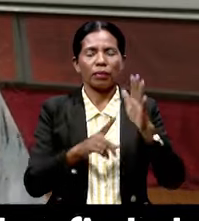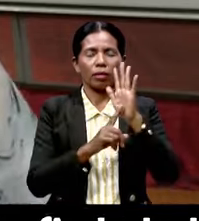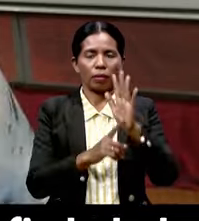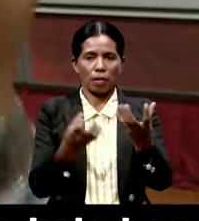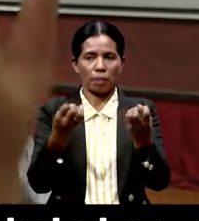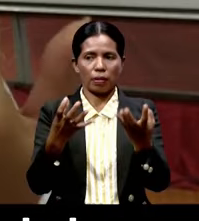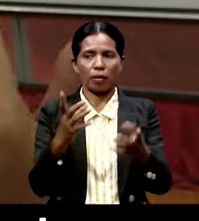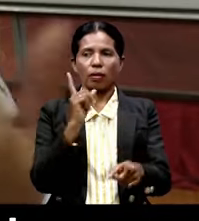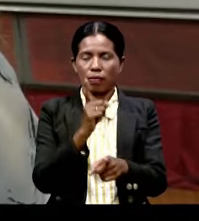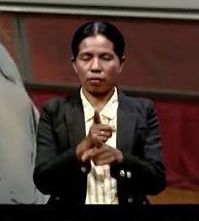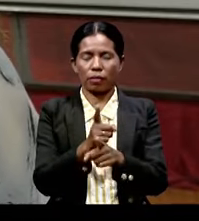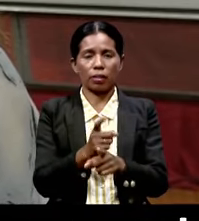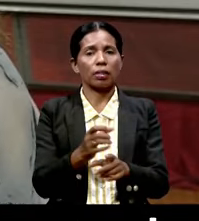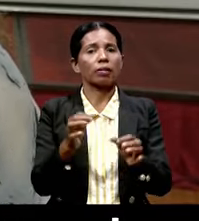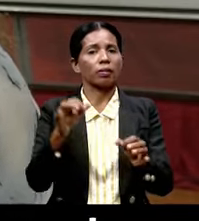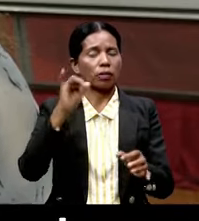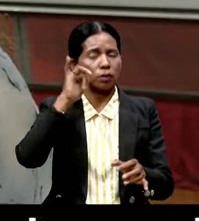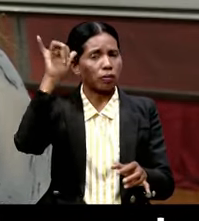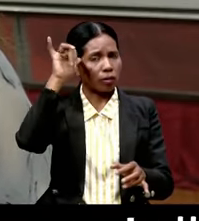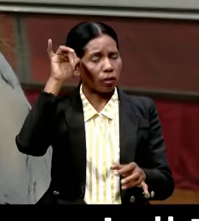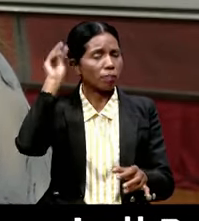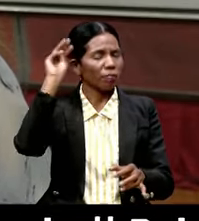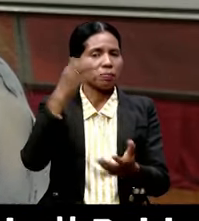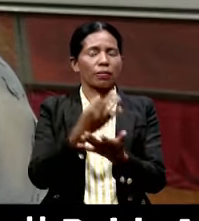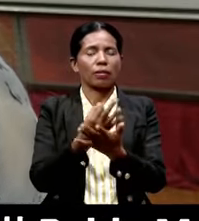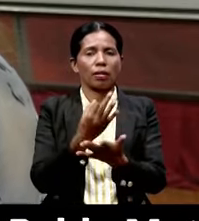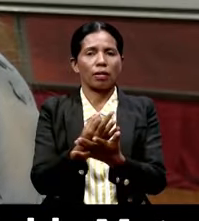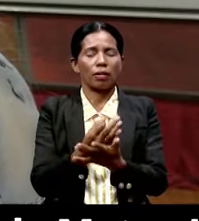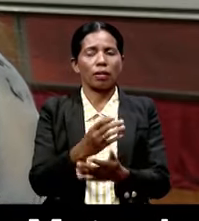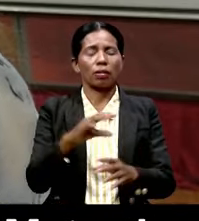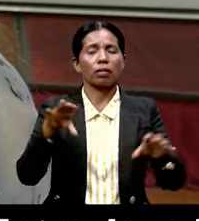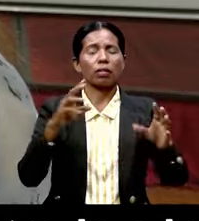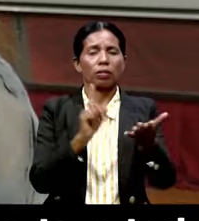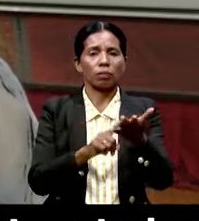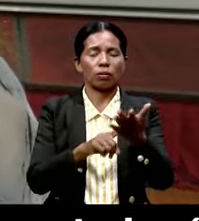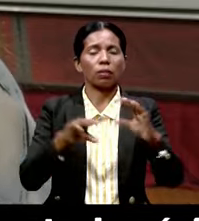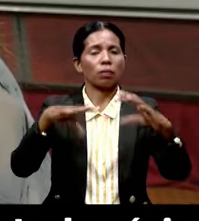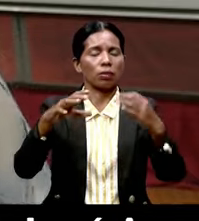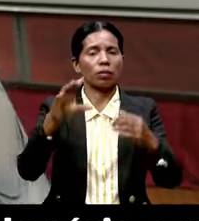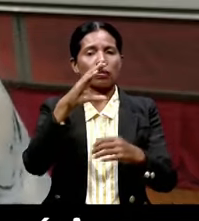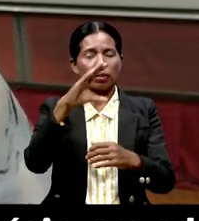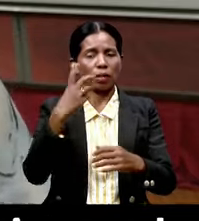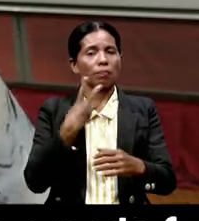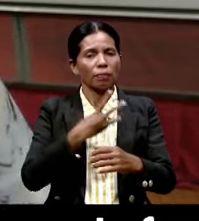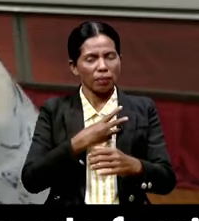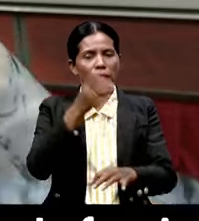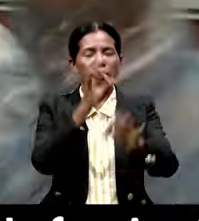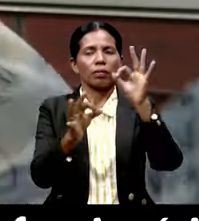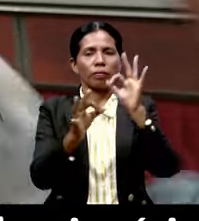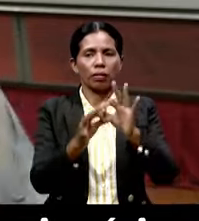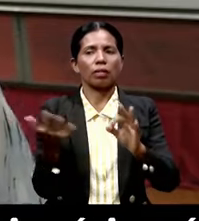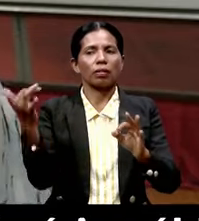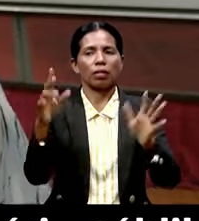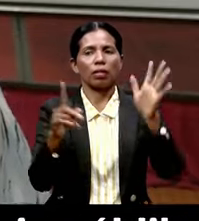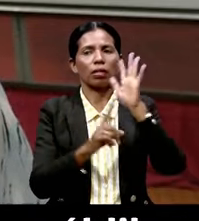Lutang orsek Mr. Finanças halodensi comissão se nebe amifiar katak siramos halo